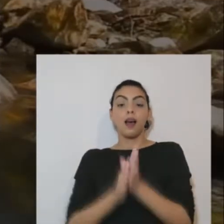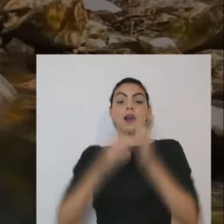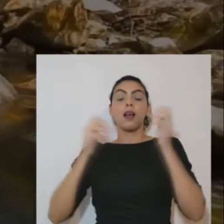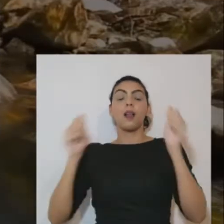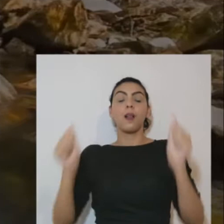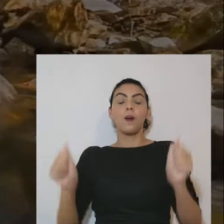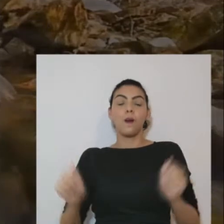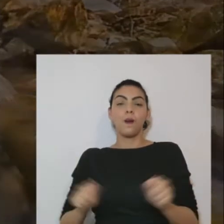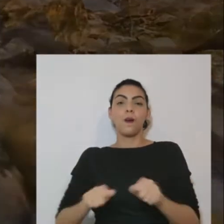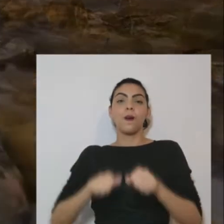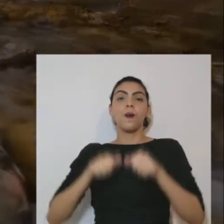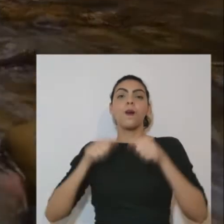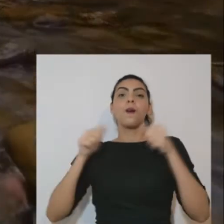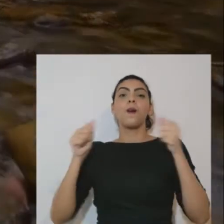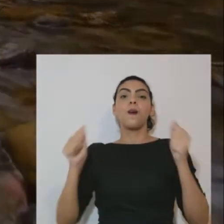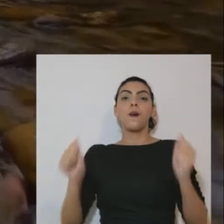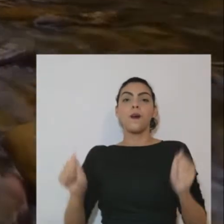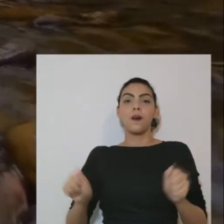aleluia,